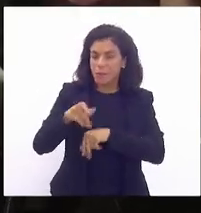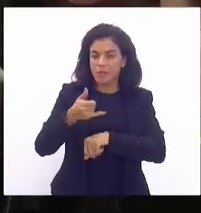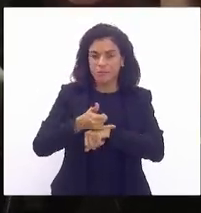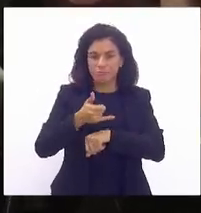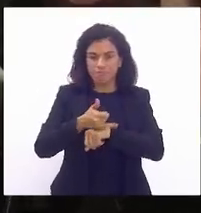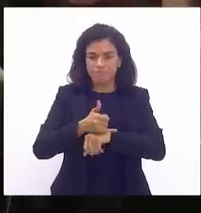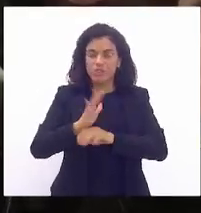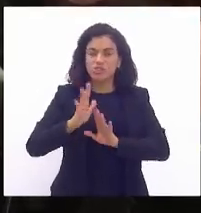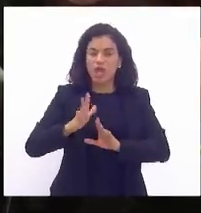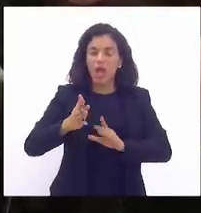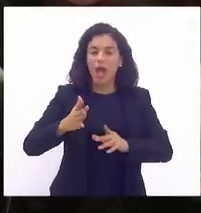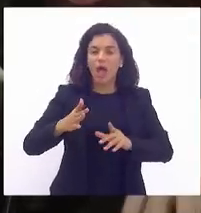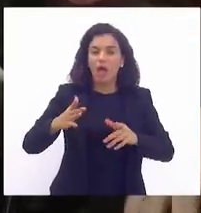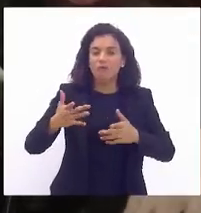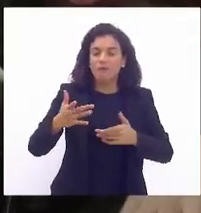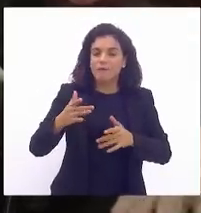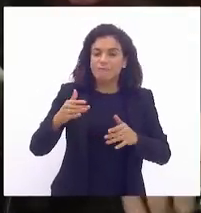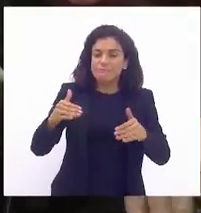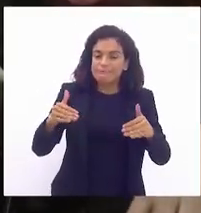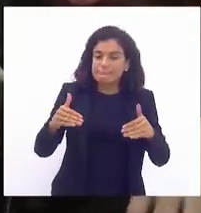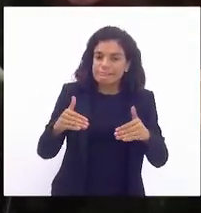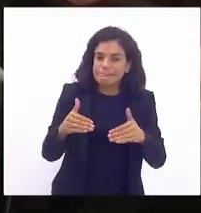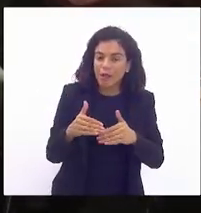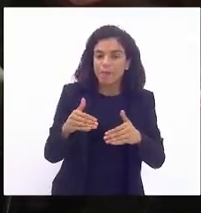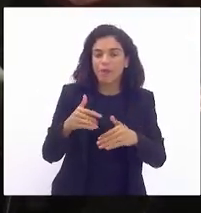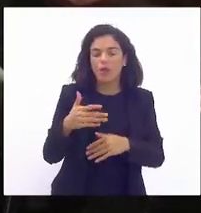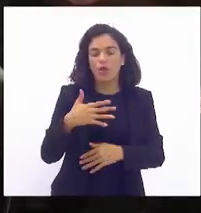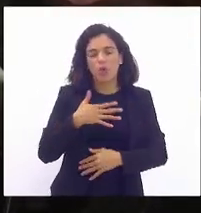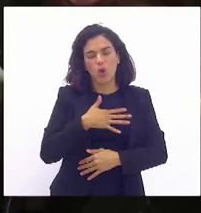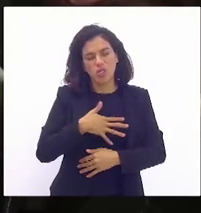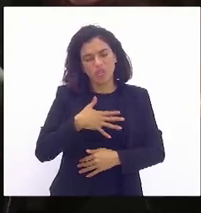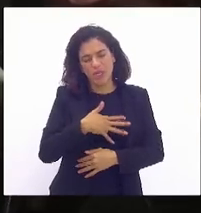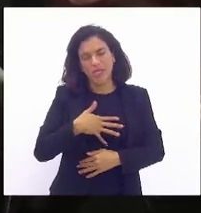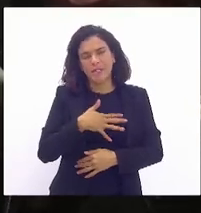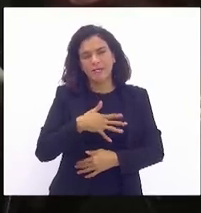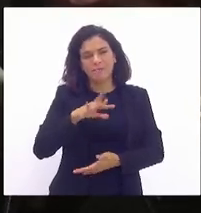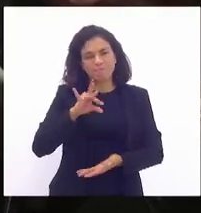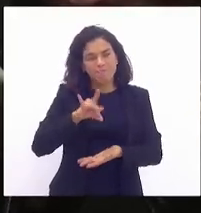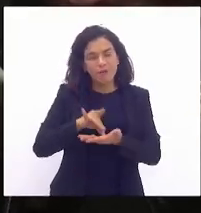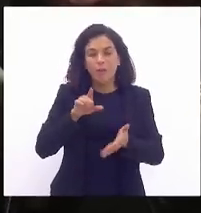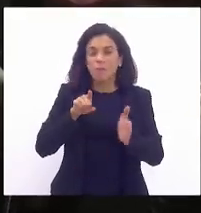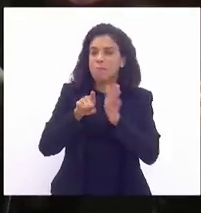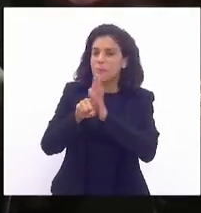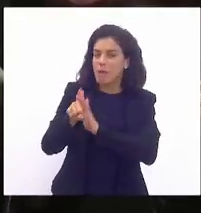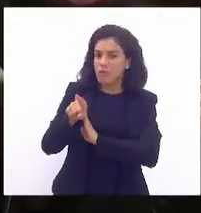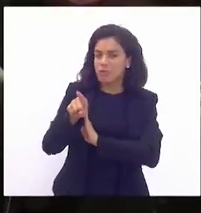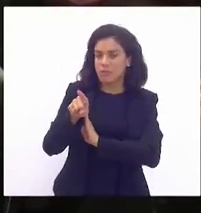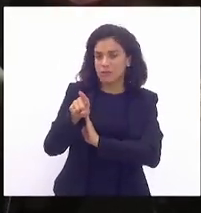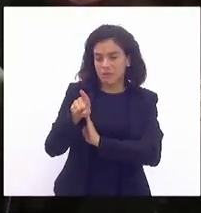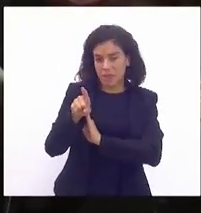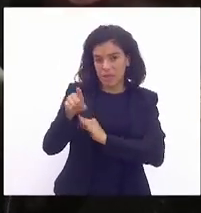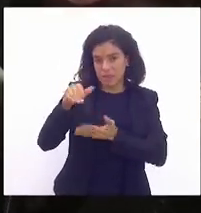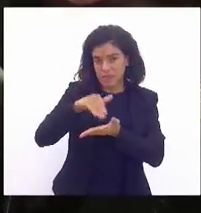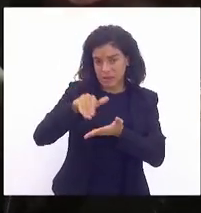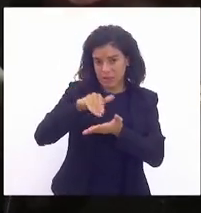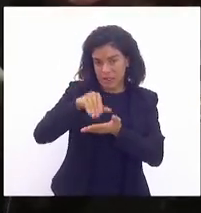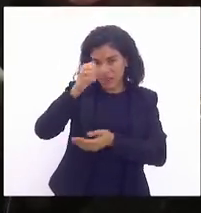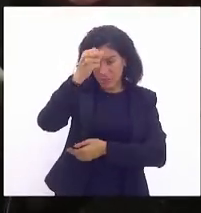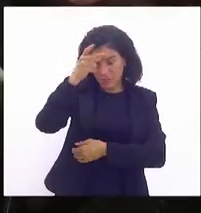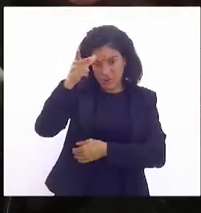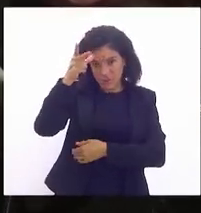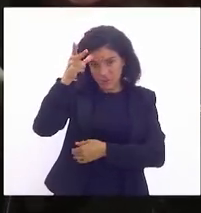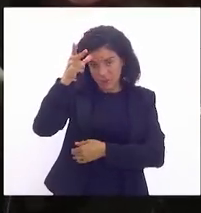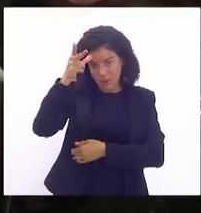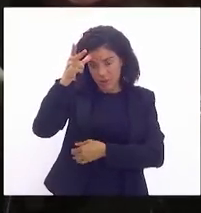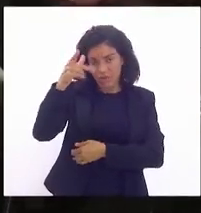vem padecendo muito. Gostaria de perguntar também não só à Secretaria Municipal